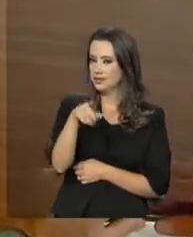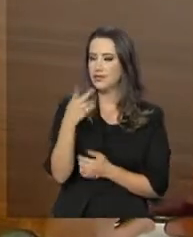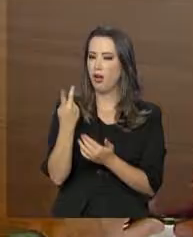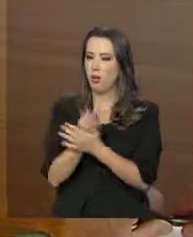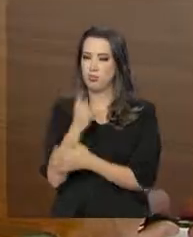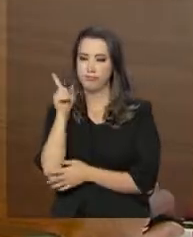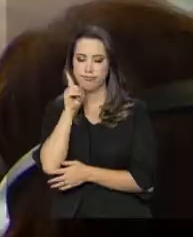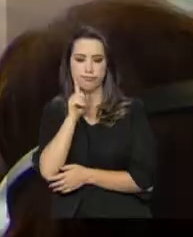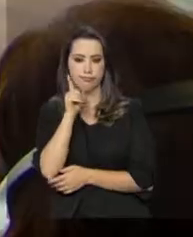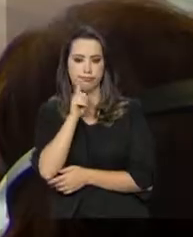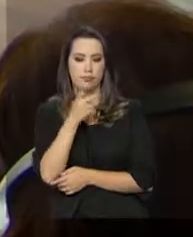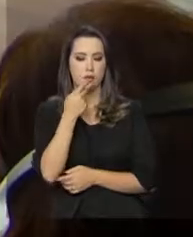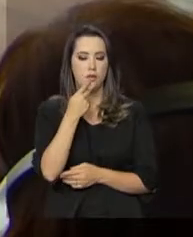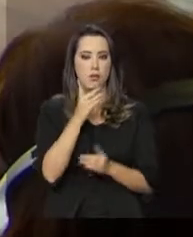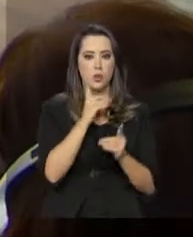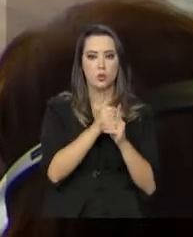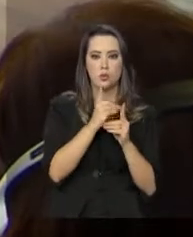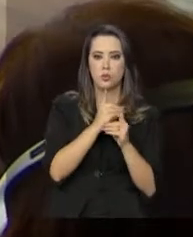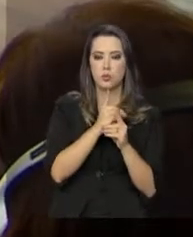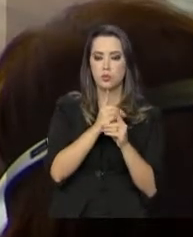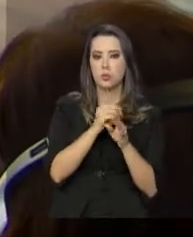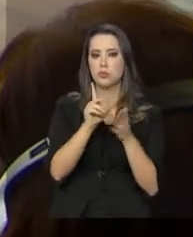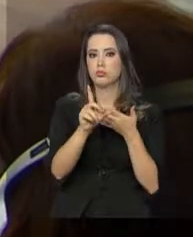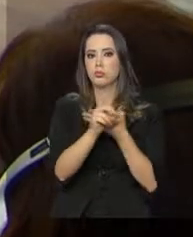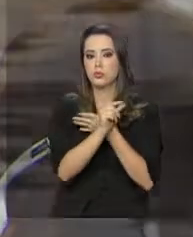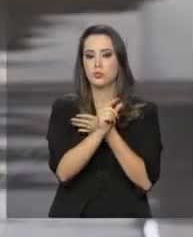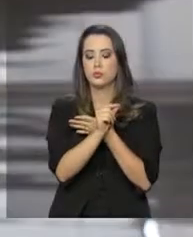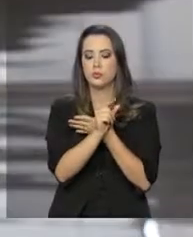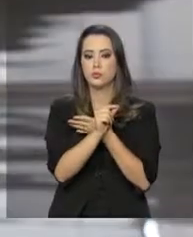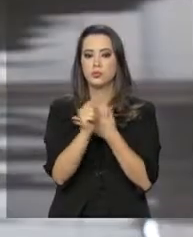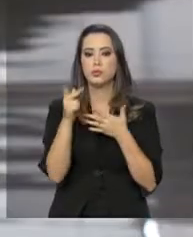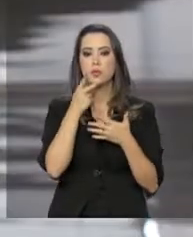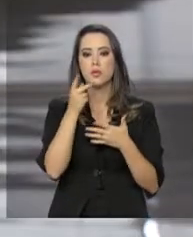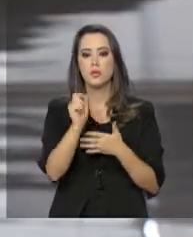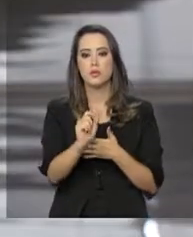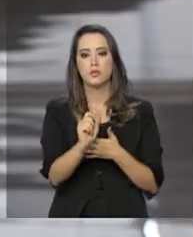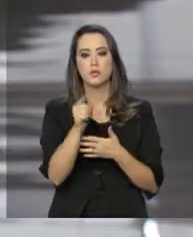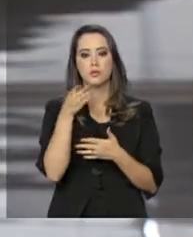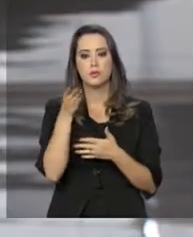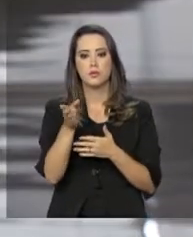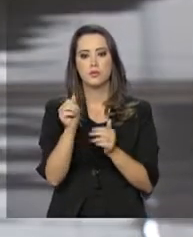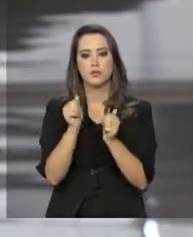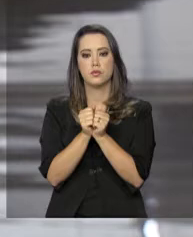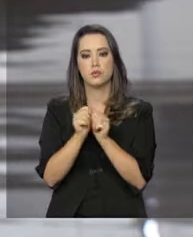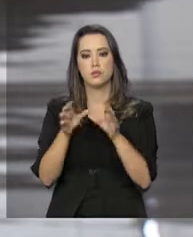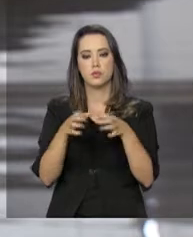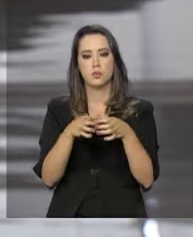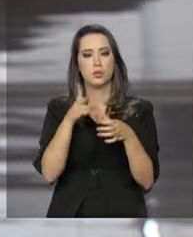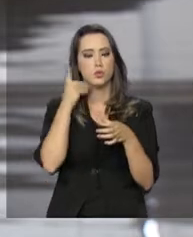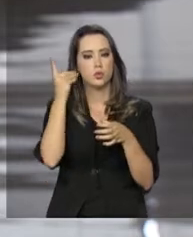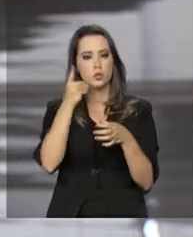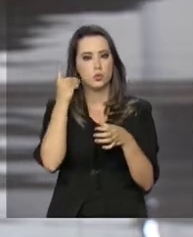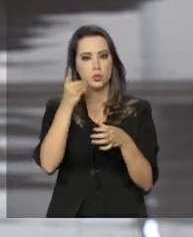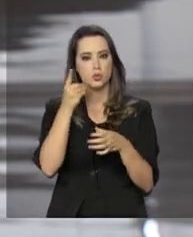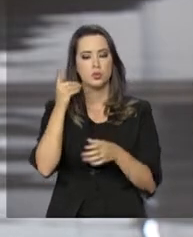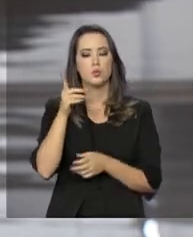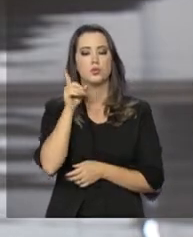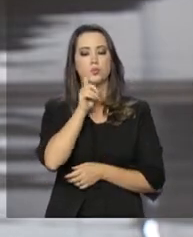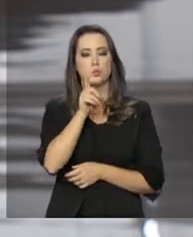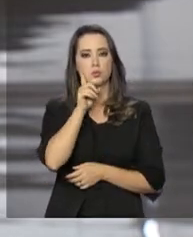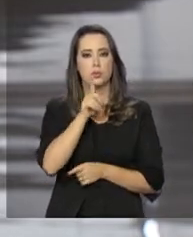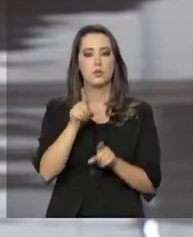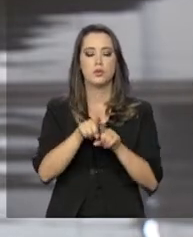relatou o encontro por meio de sua conta no twitter temer disse que ele e os deputados norte americanos também